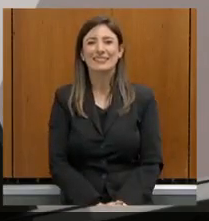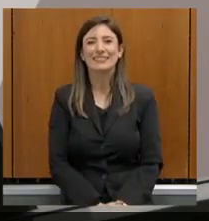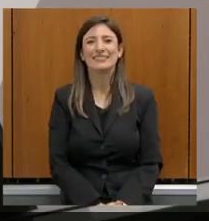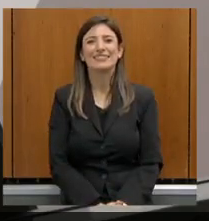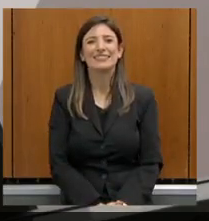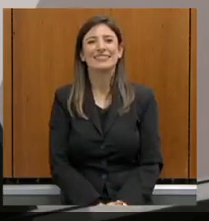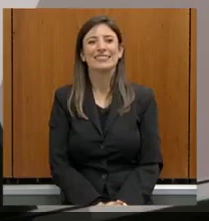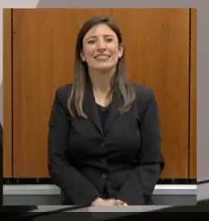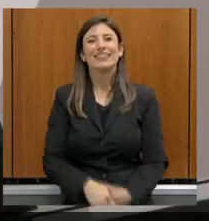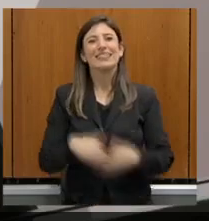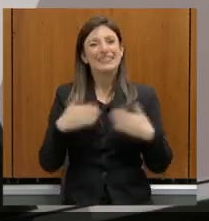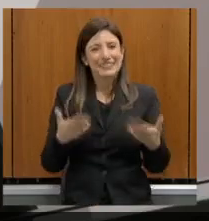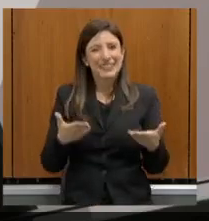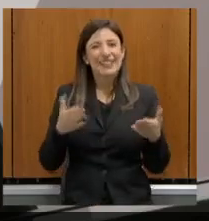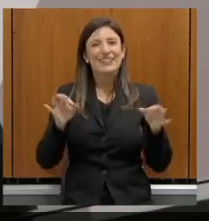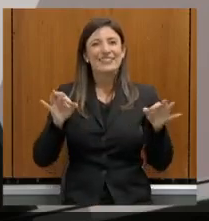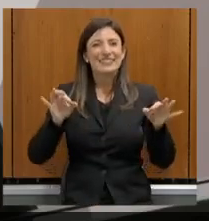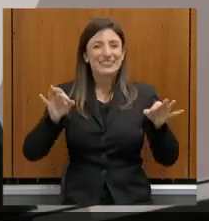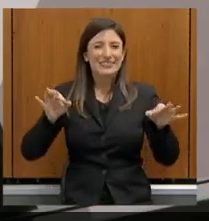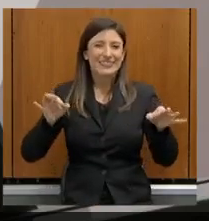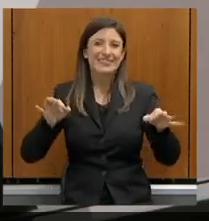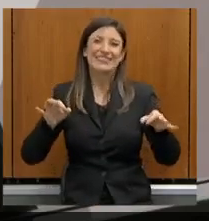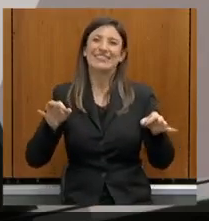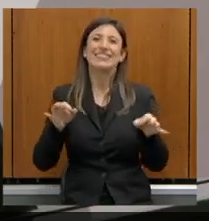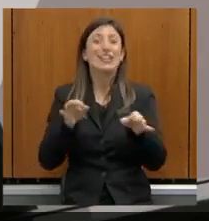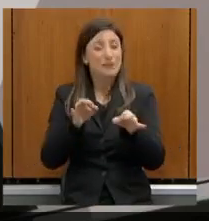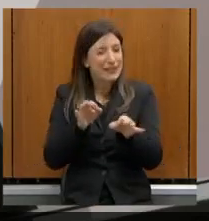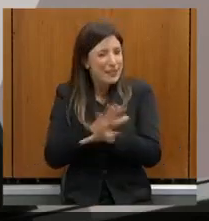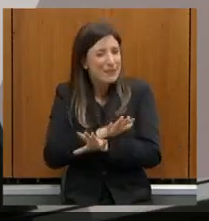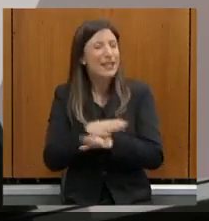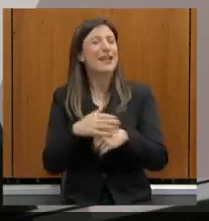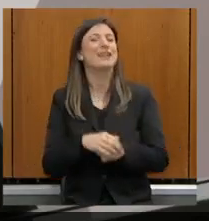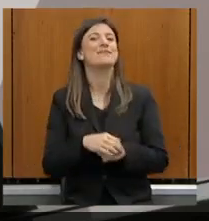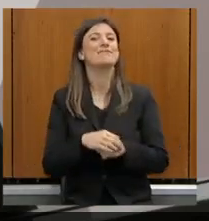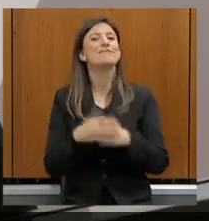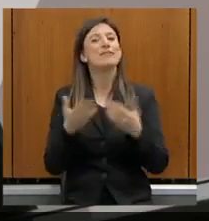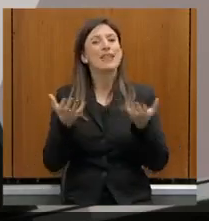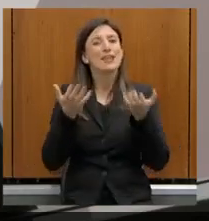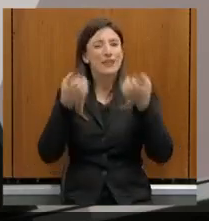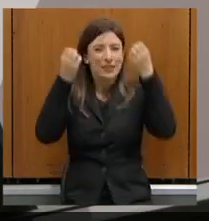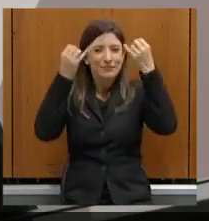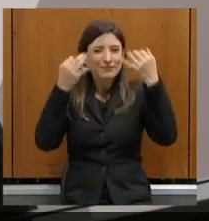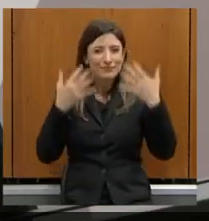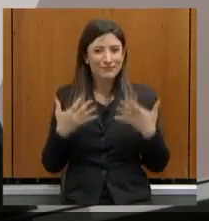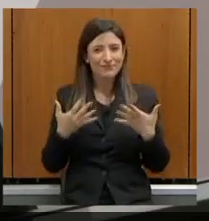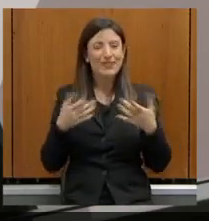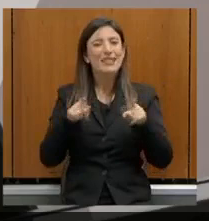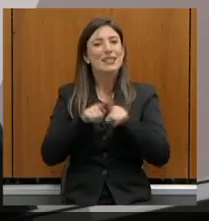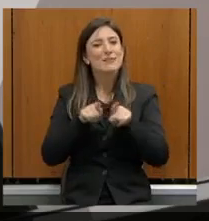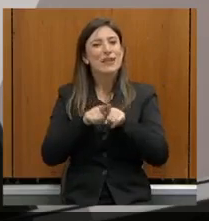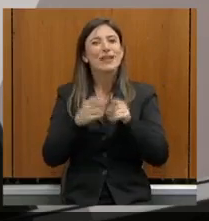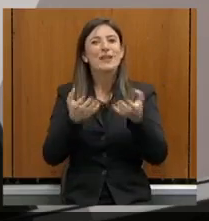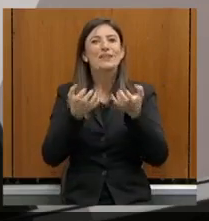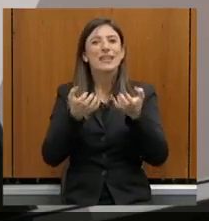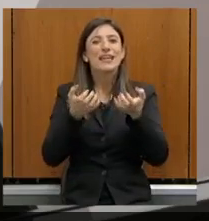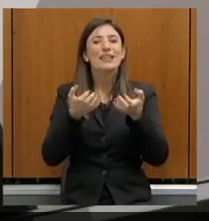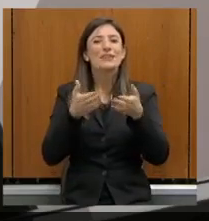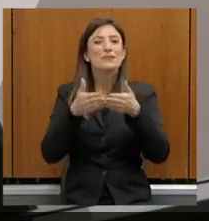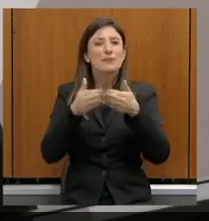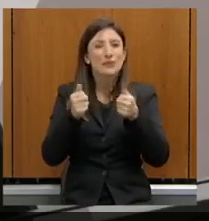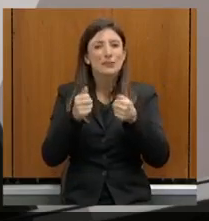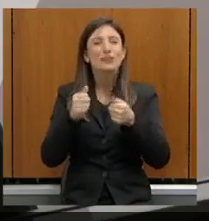Então, terminando, eu gostaria de dizer e pedir o vapor Benjamin